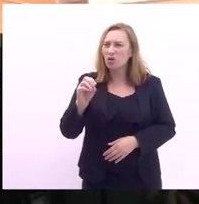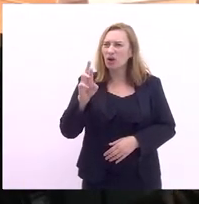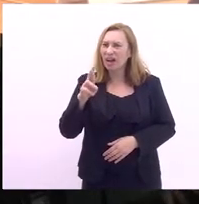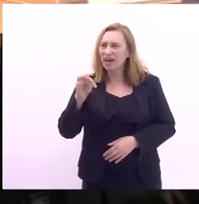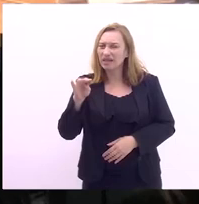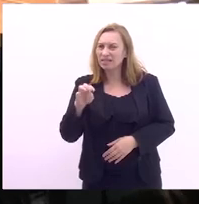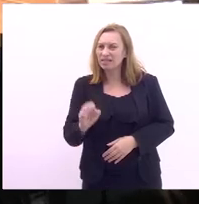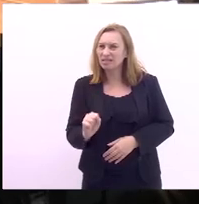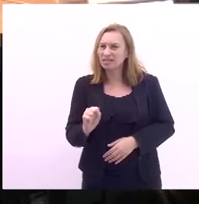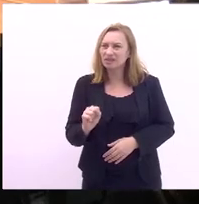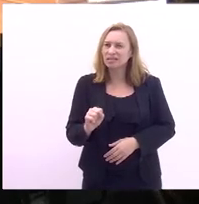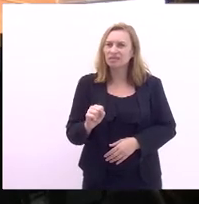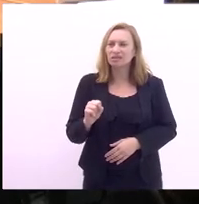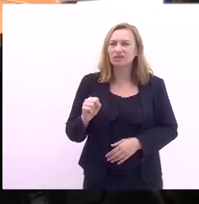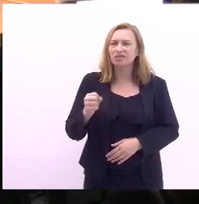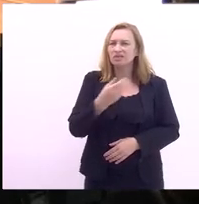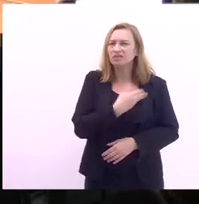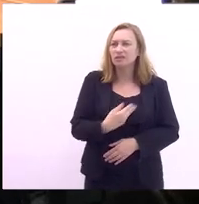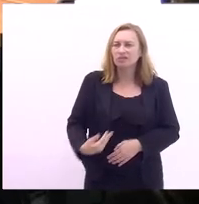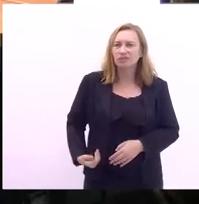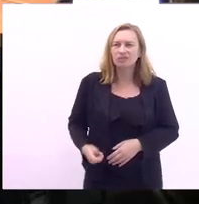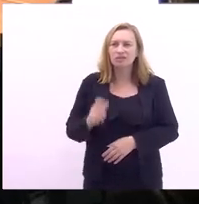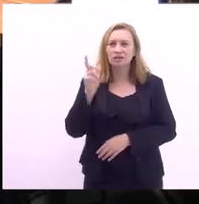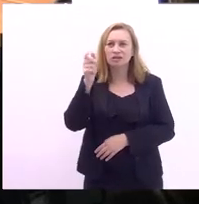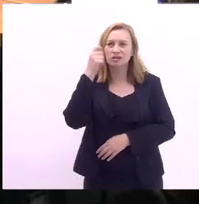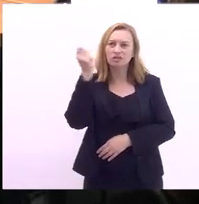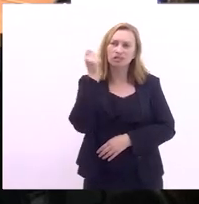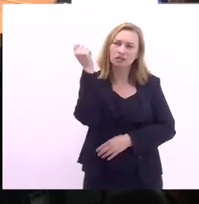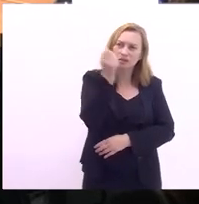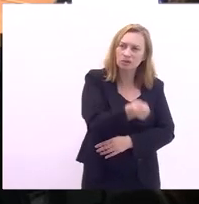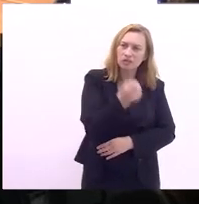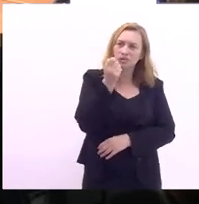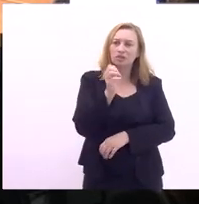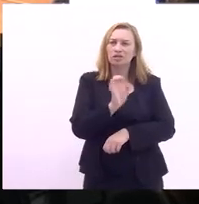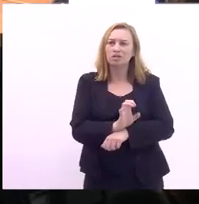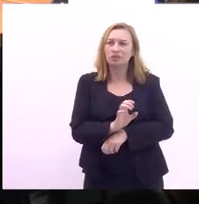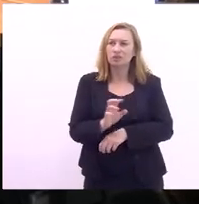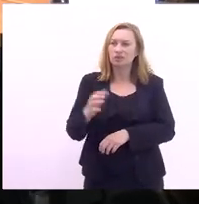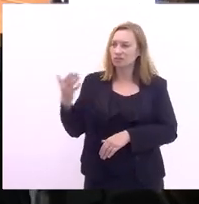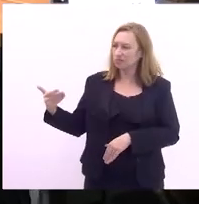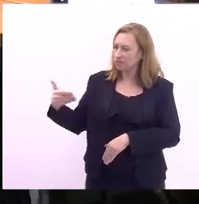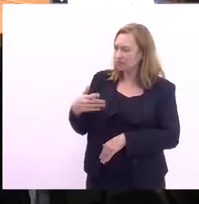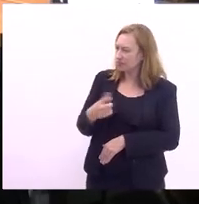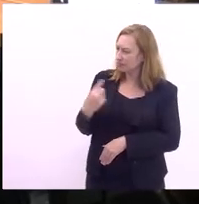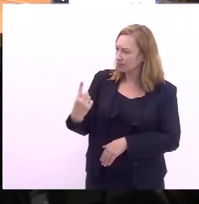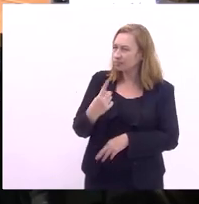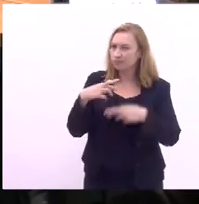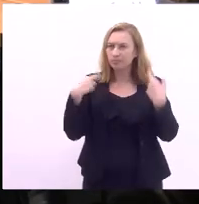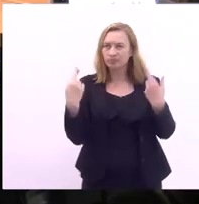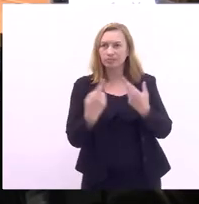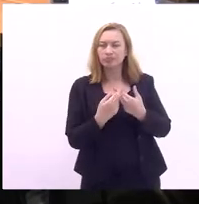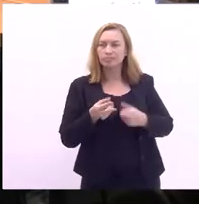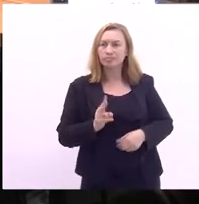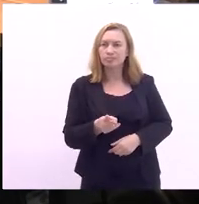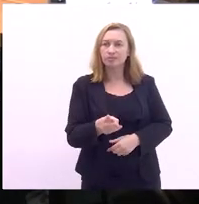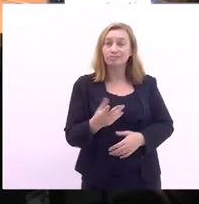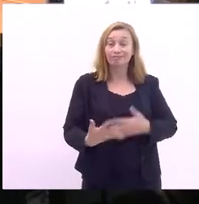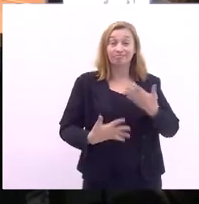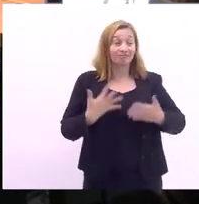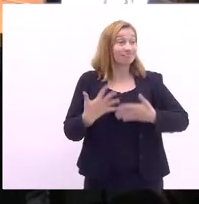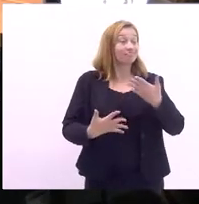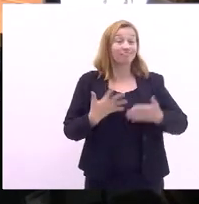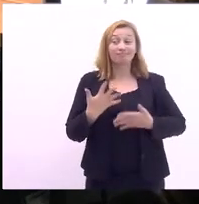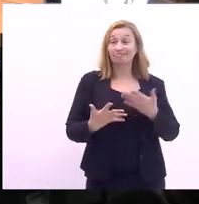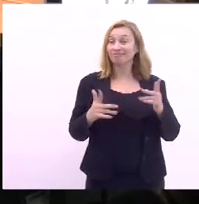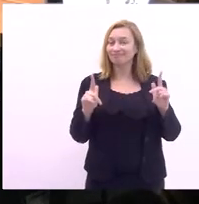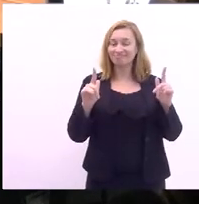federal, foi senador, governador do Rio Grande do Sul, e ele chegava nas nossas reuniões sempre com o mesmo entusiasmo,